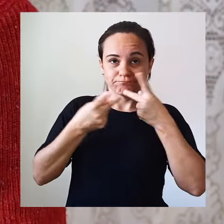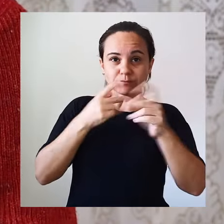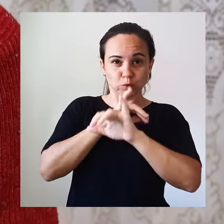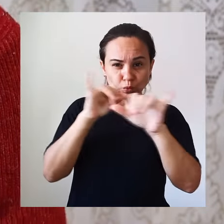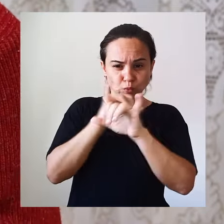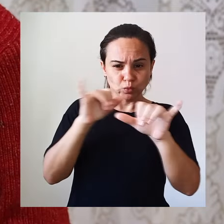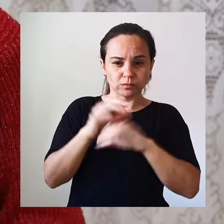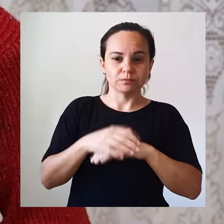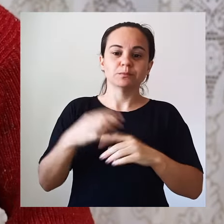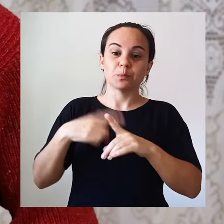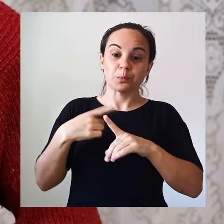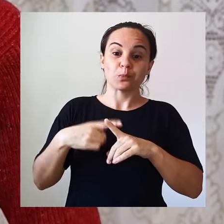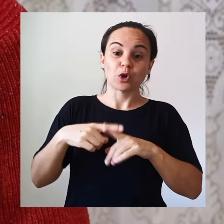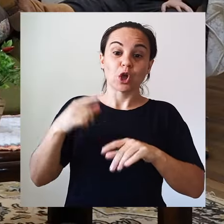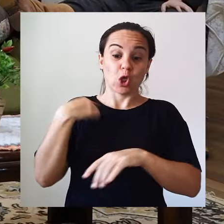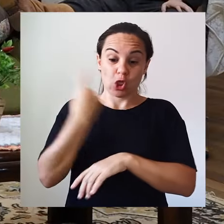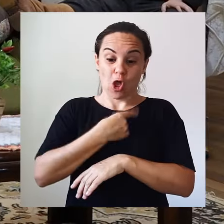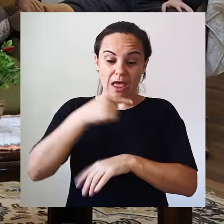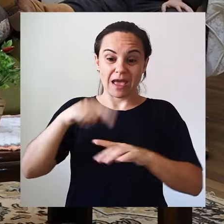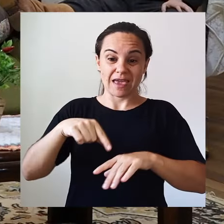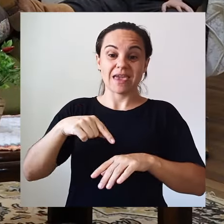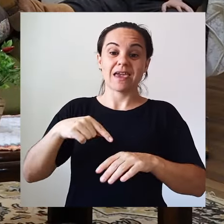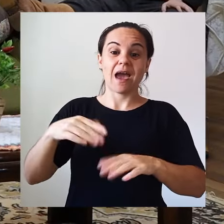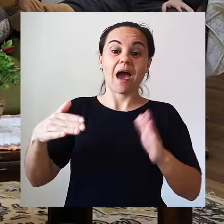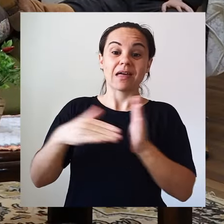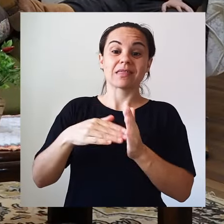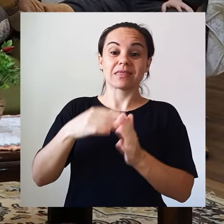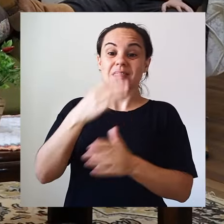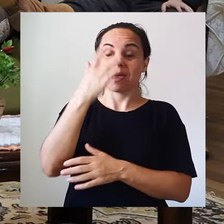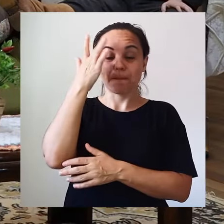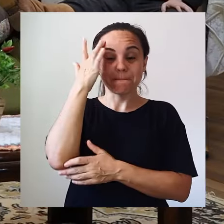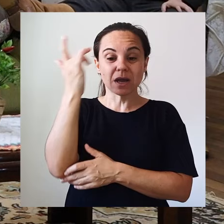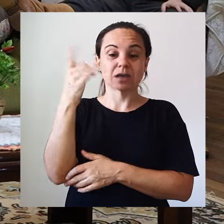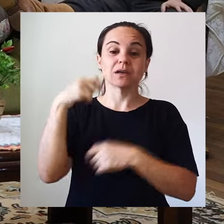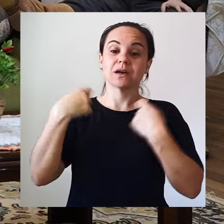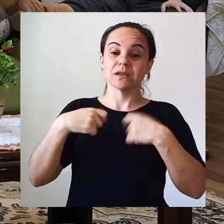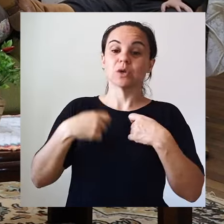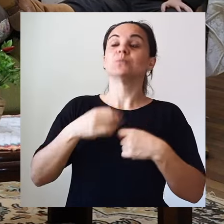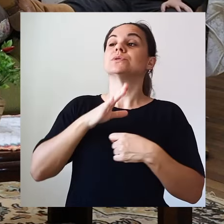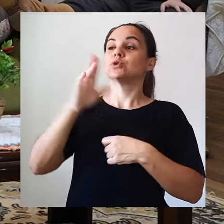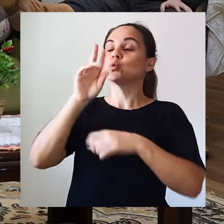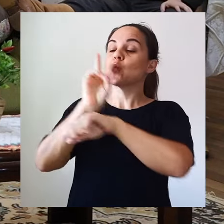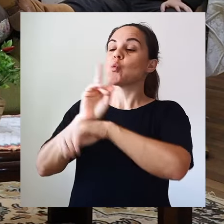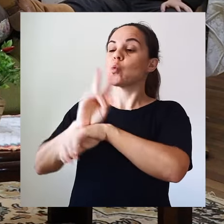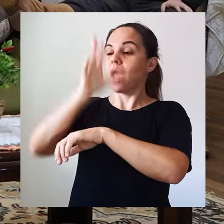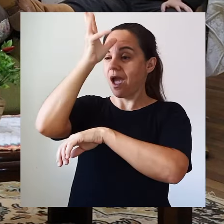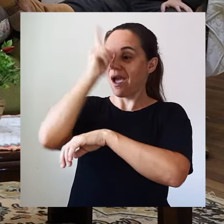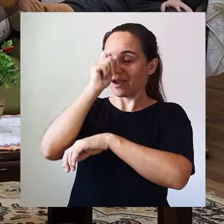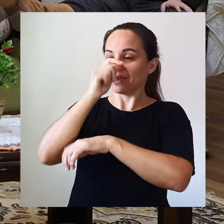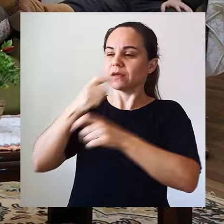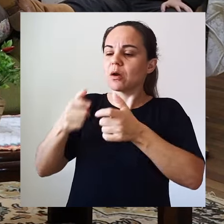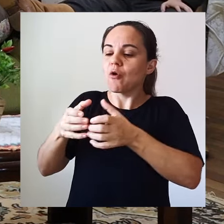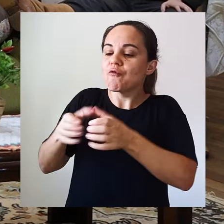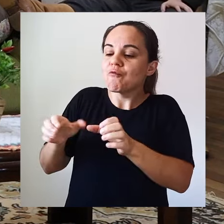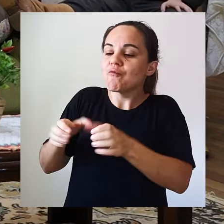porque senão fiquemos aqui até amanhã. Tenho ainda aqui a papás galinha, ver se tem ovo.